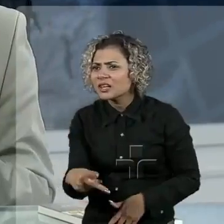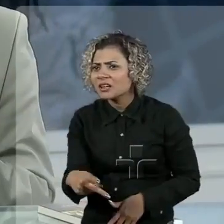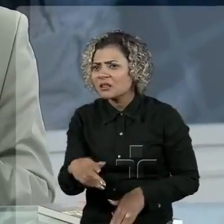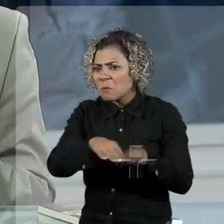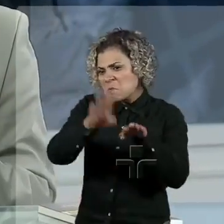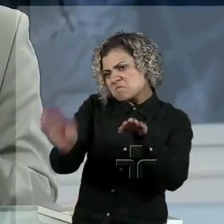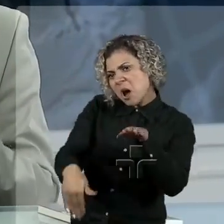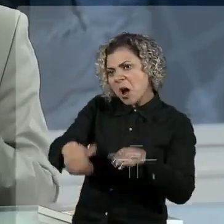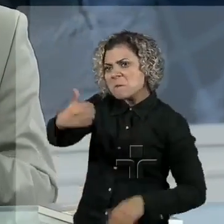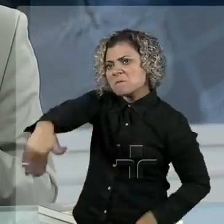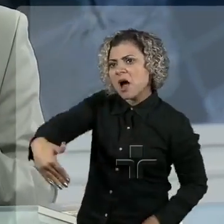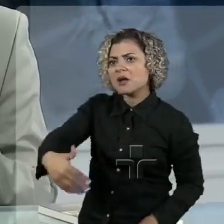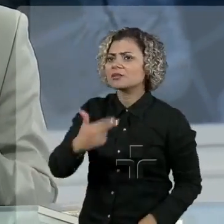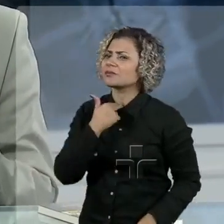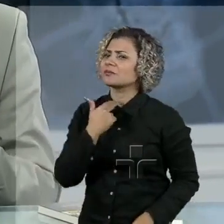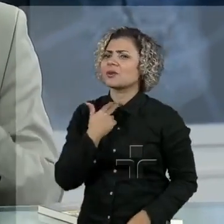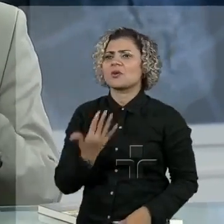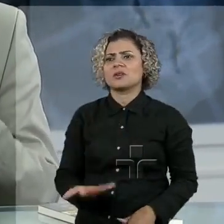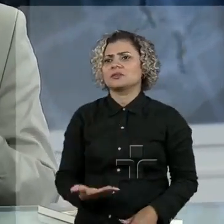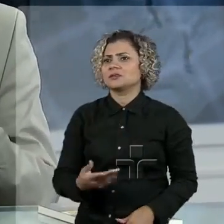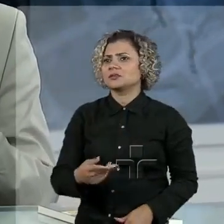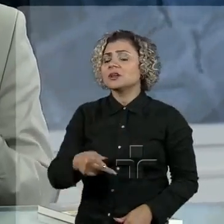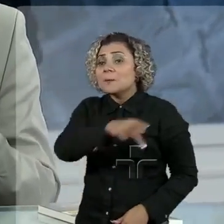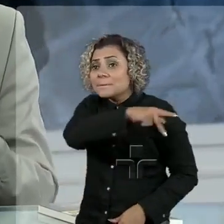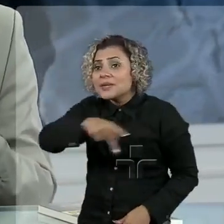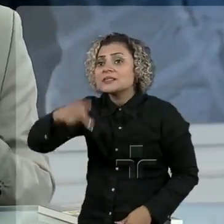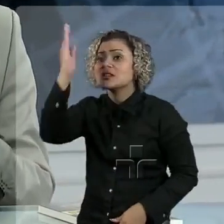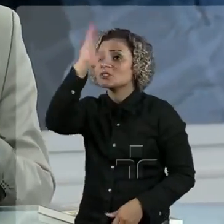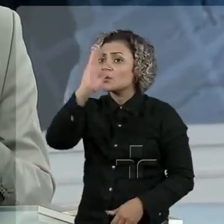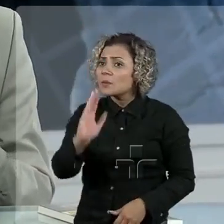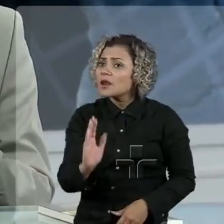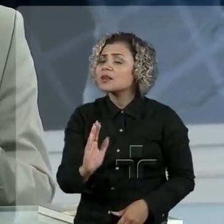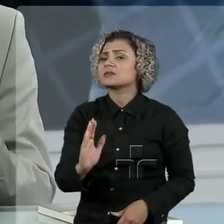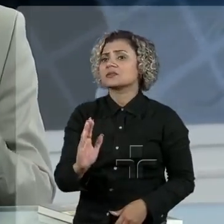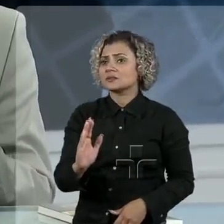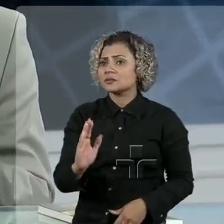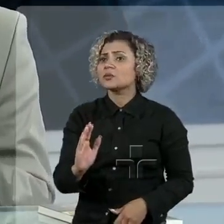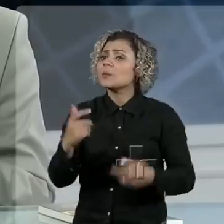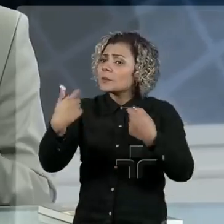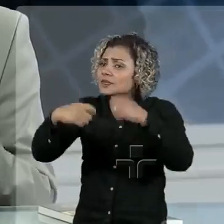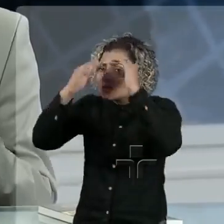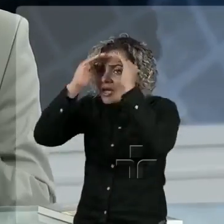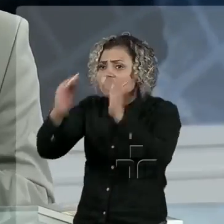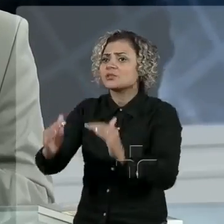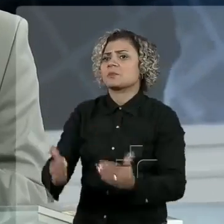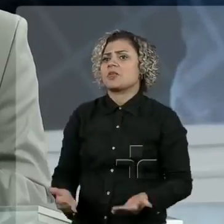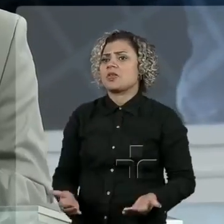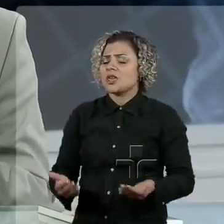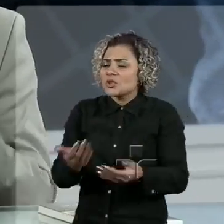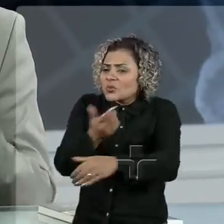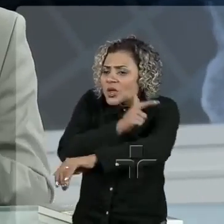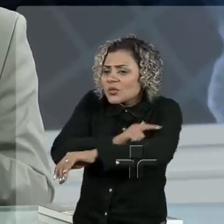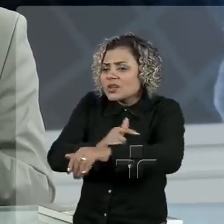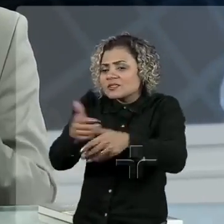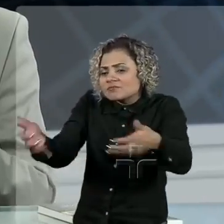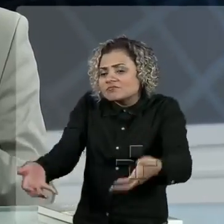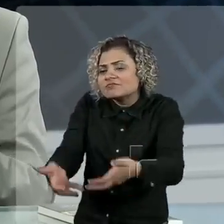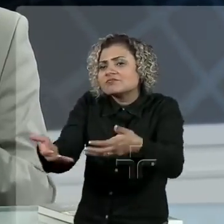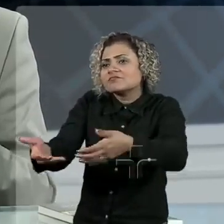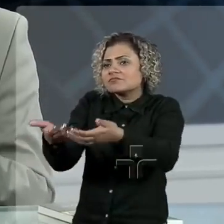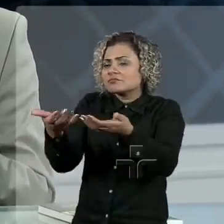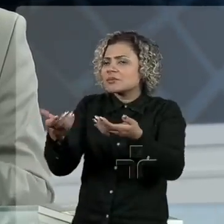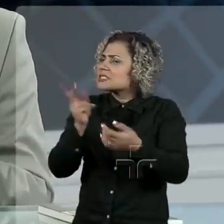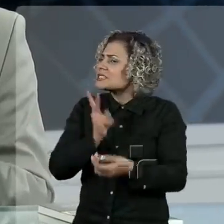da maneira. Um presidente da República, ele tem que trabalhar com educadores com respeito, reverência, sempre de